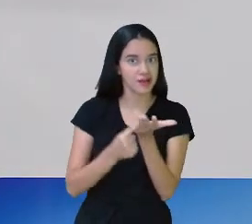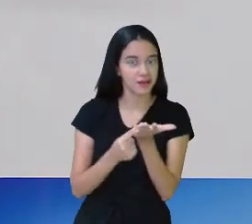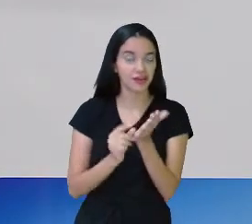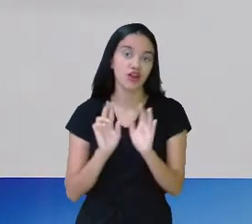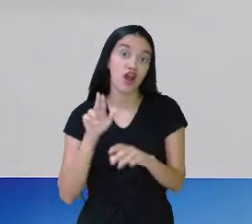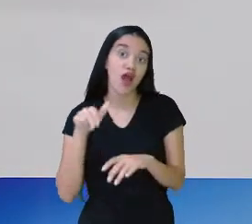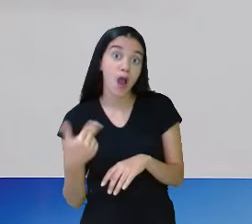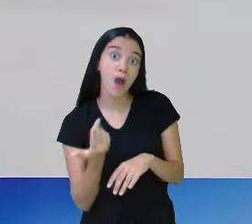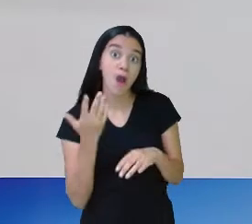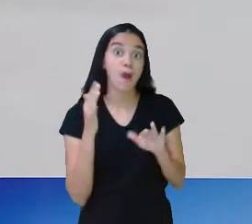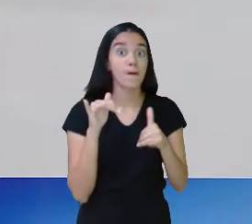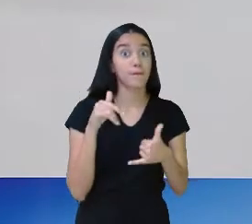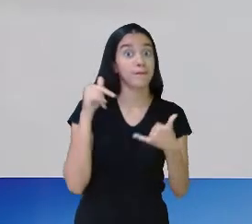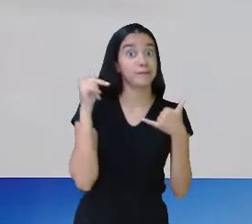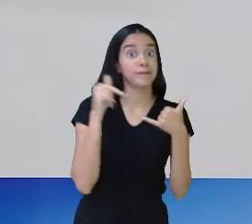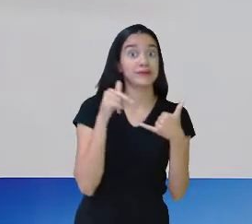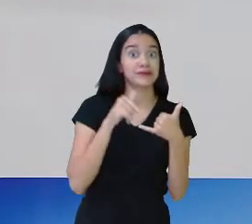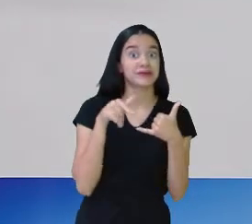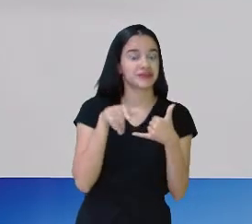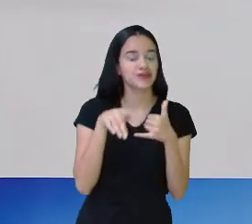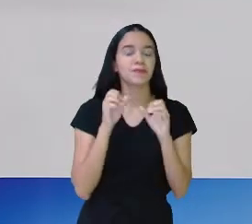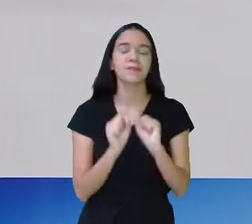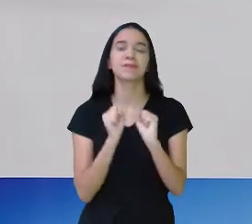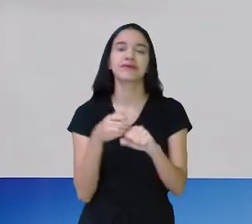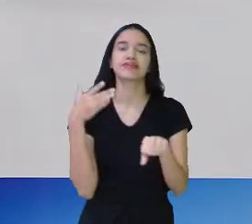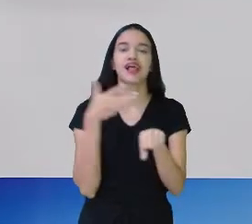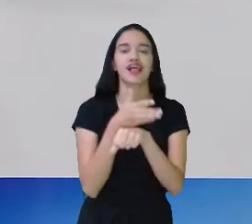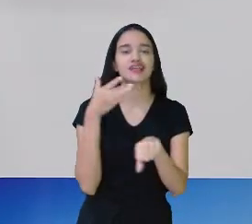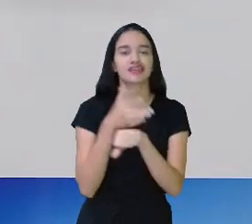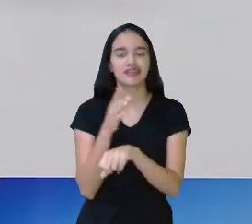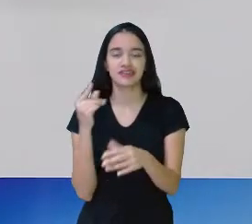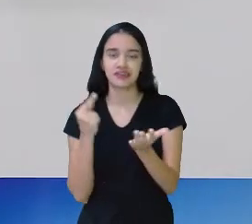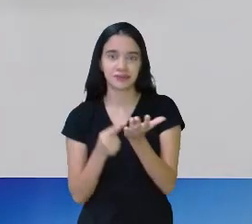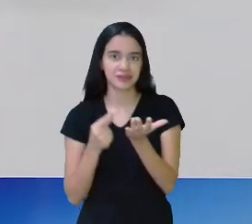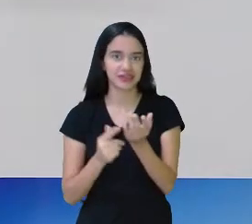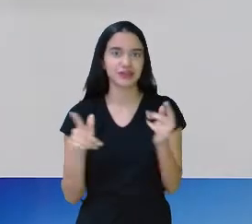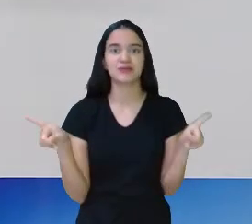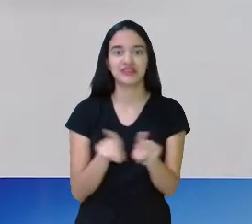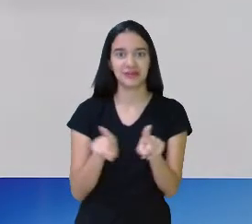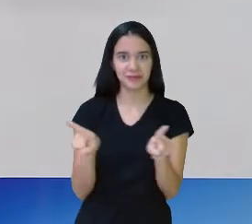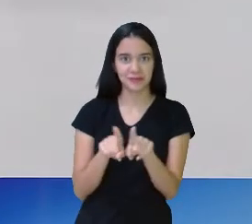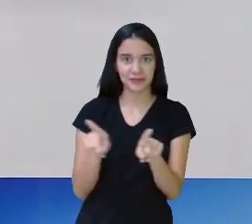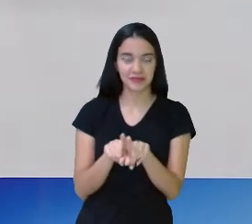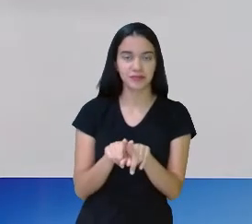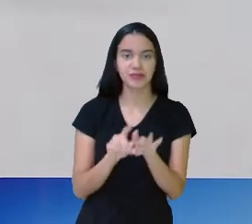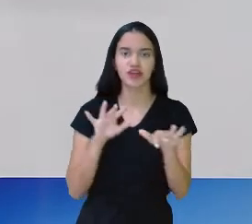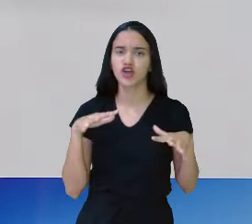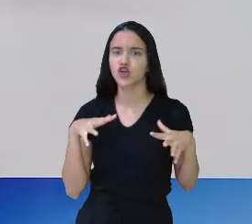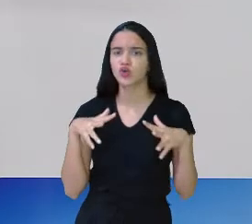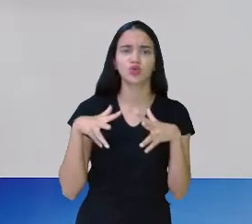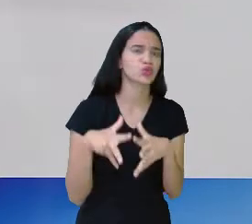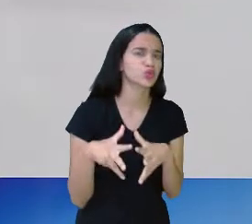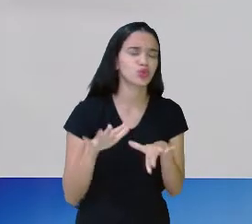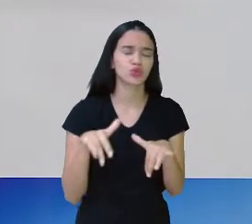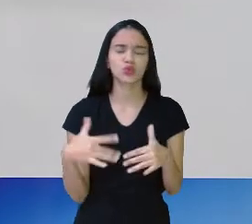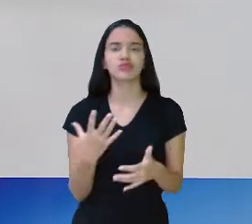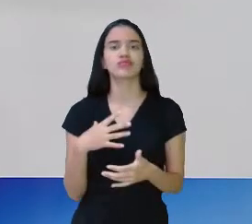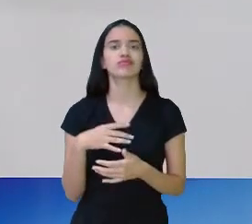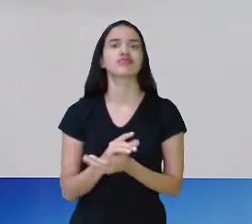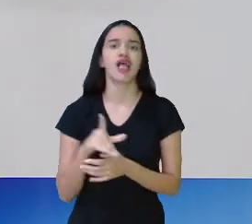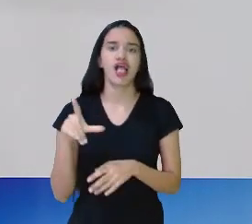então pelo smartphone, que você pode estar acessando o aplicativo também, não é isso? Tudo tem uma forma.